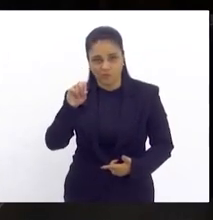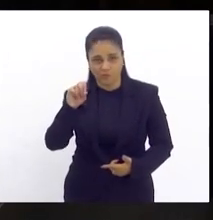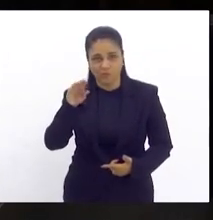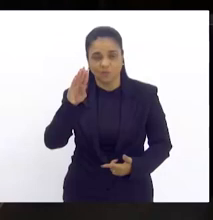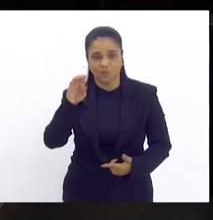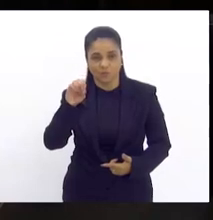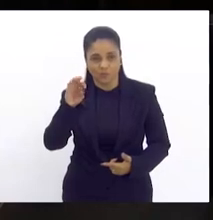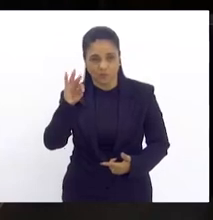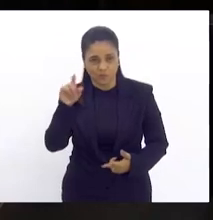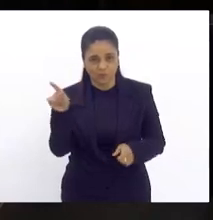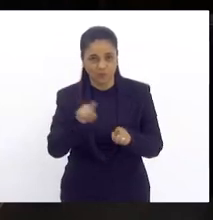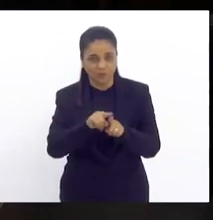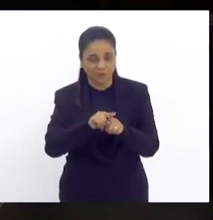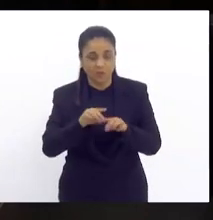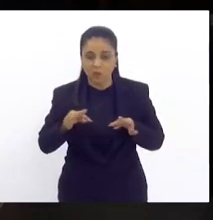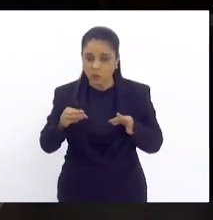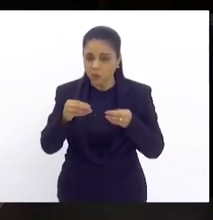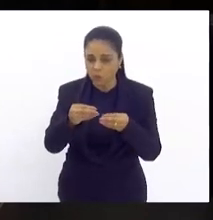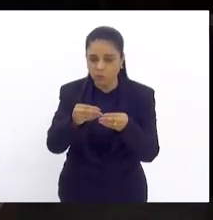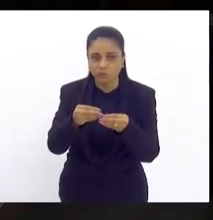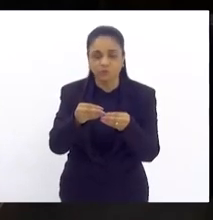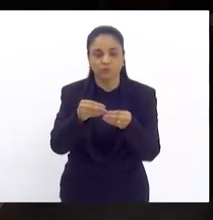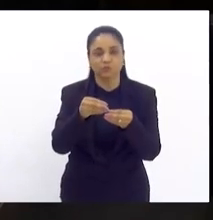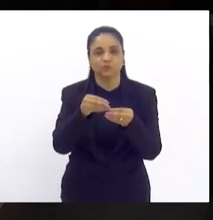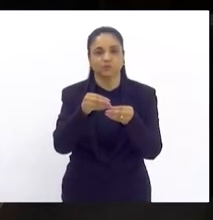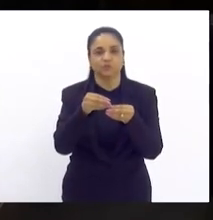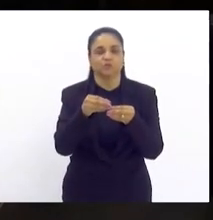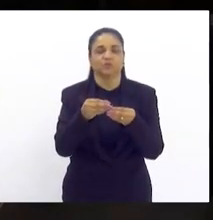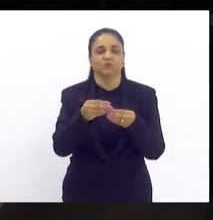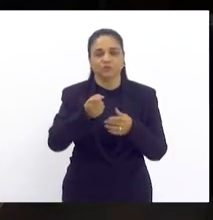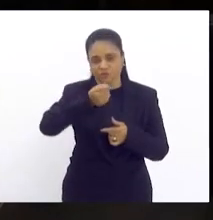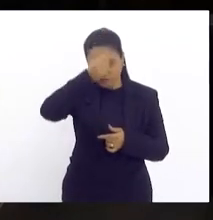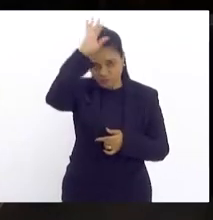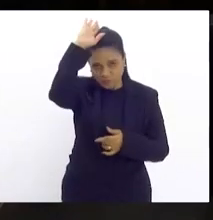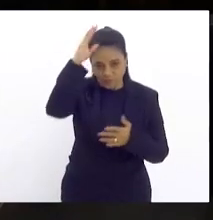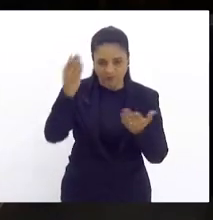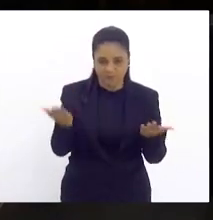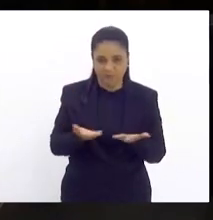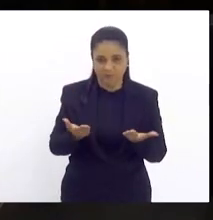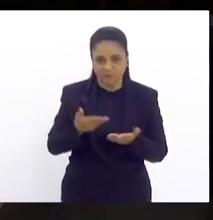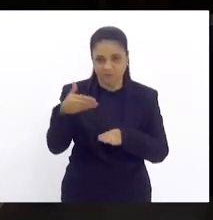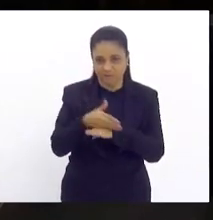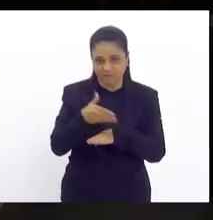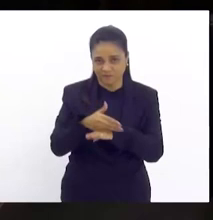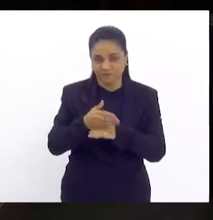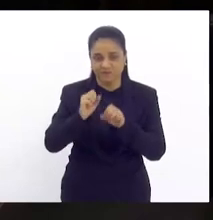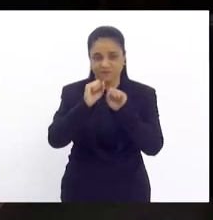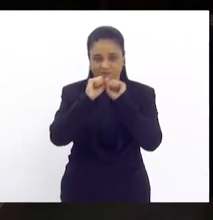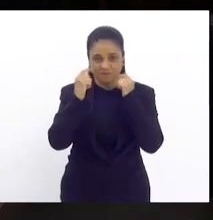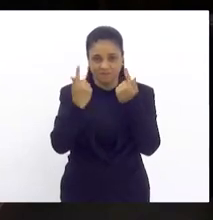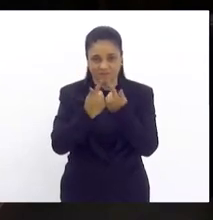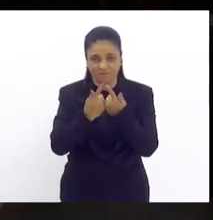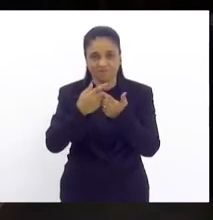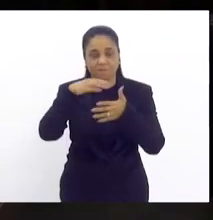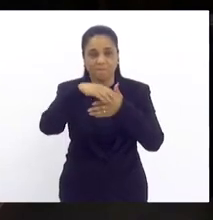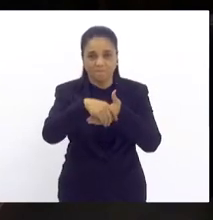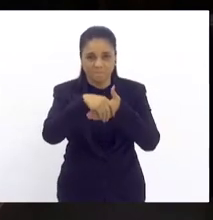quem eu cumprimento todos os bombeiros presentes aqui na Alerj, cumprimentar as